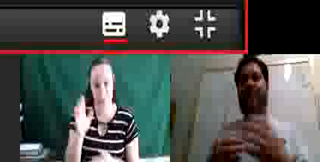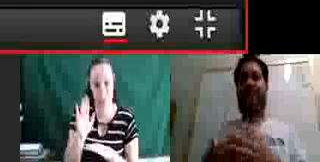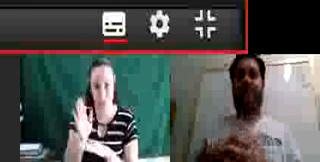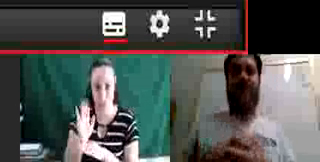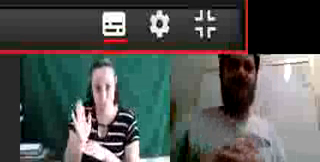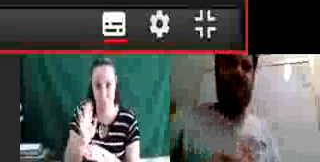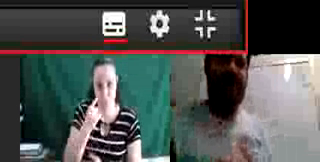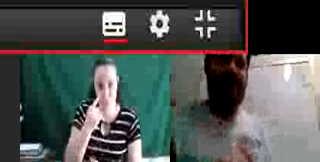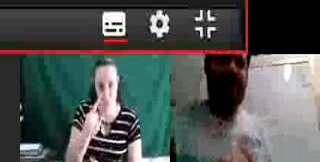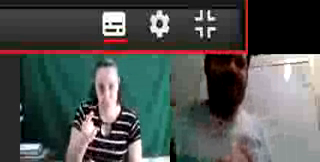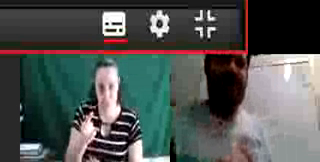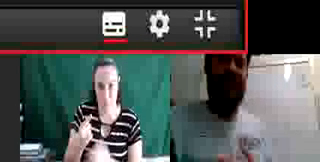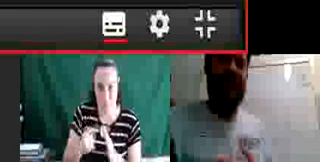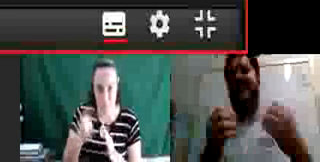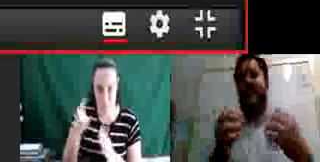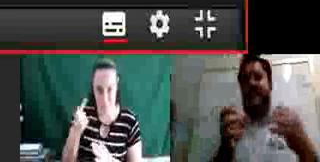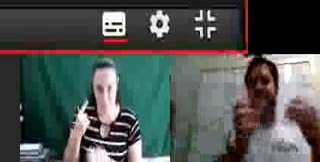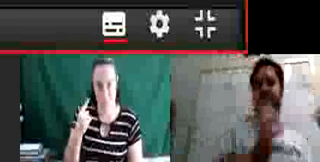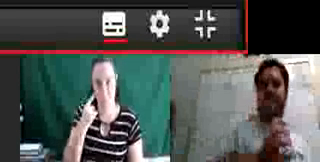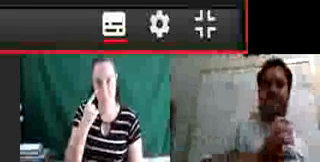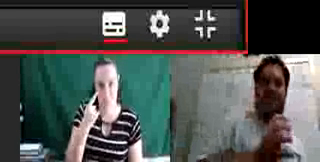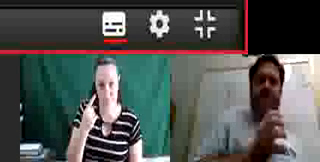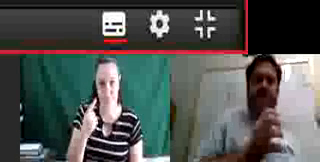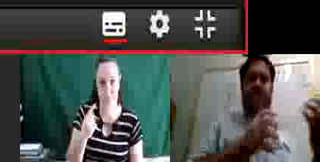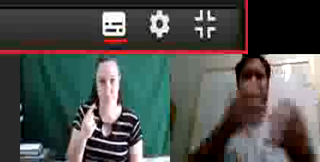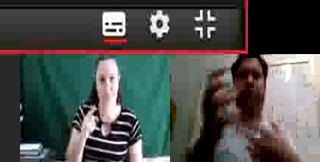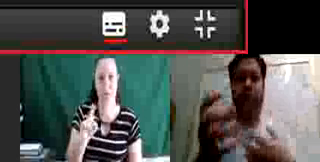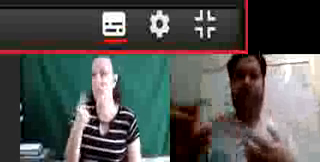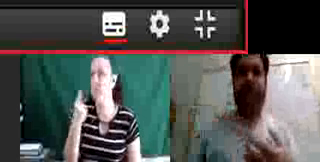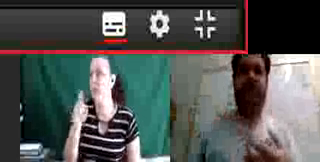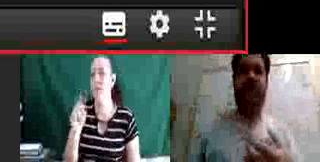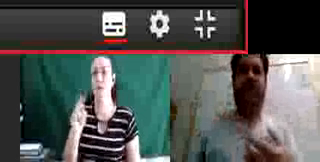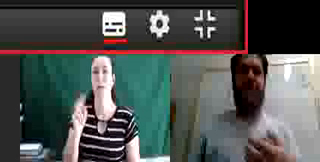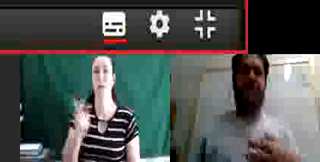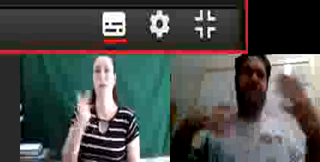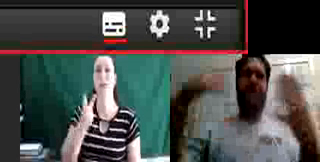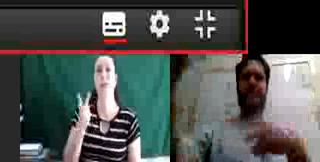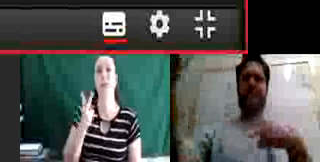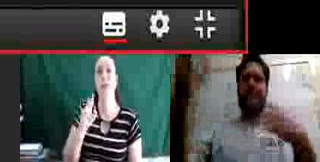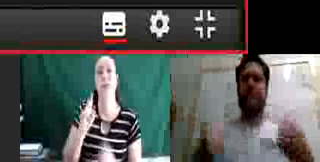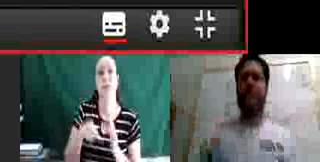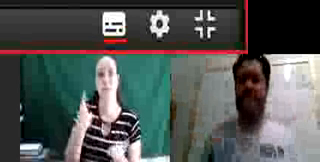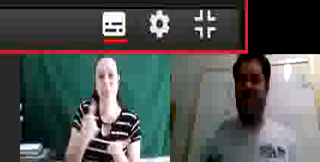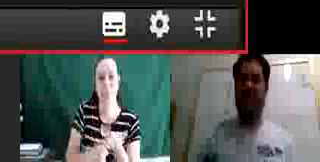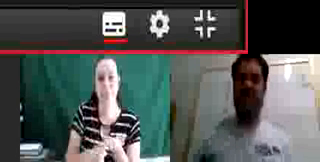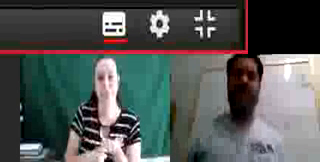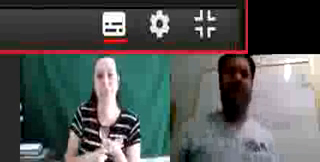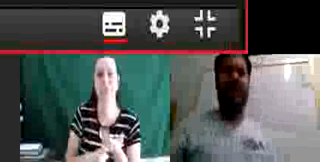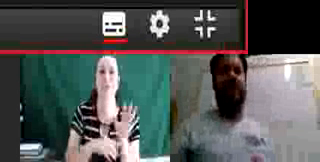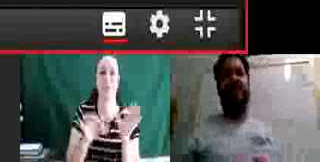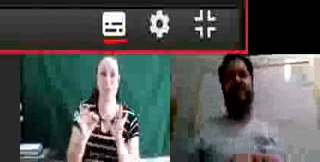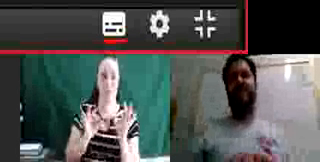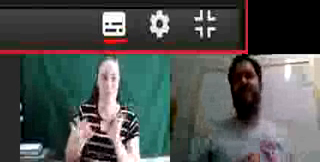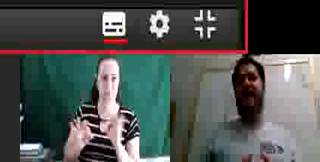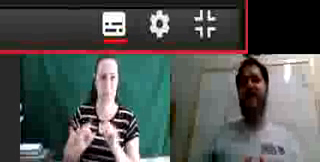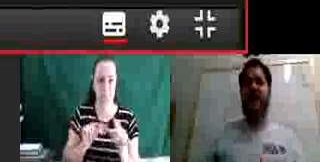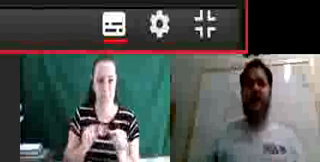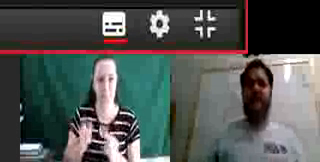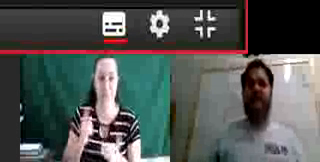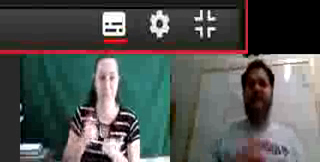pacotes para acessar a página. É isso que acontece todas as vezes que acessamos uma página web ou enviamos um e-mail. Os nomes que usamos são